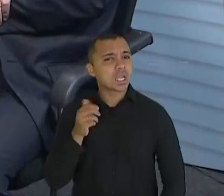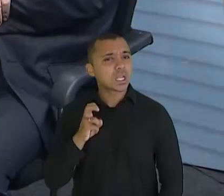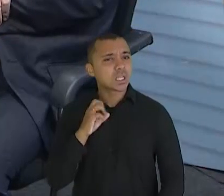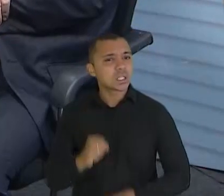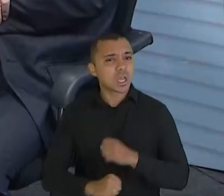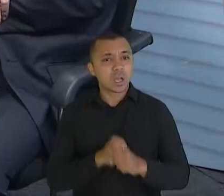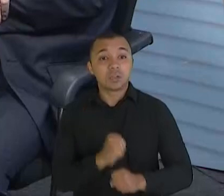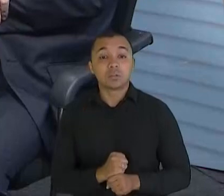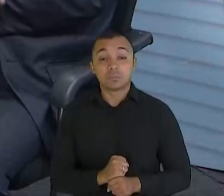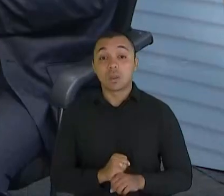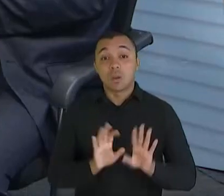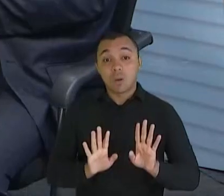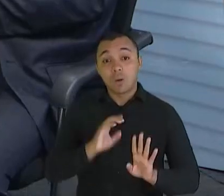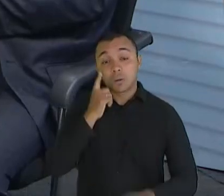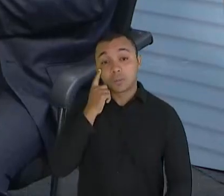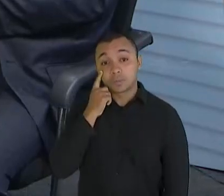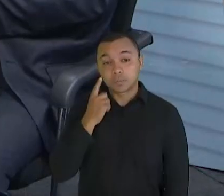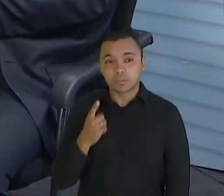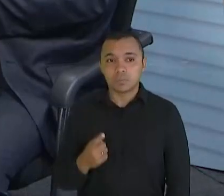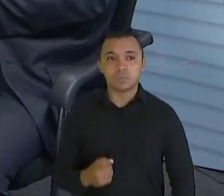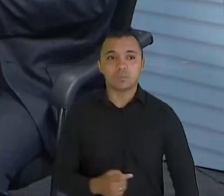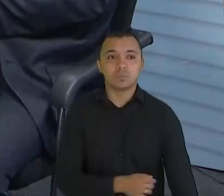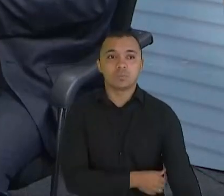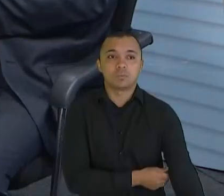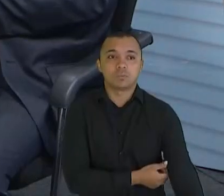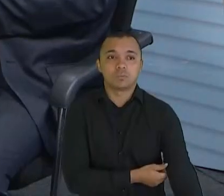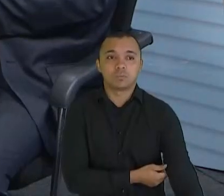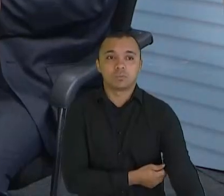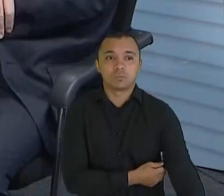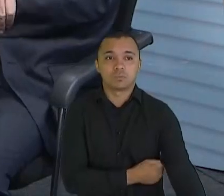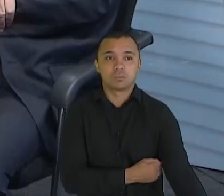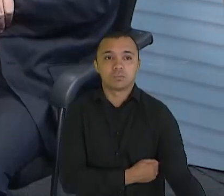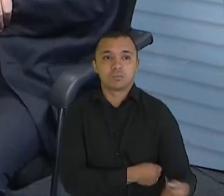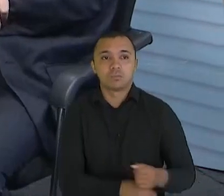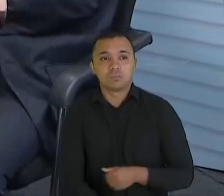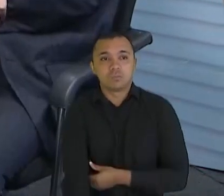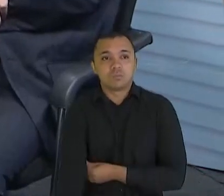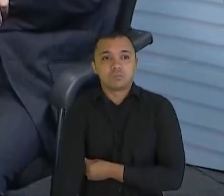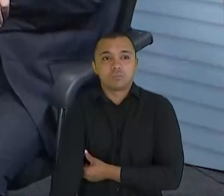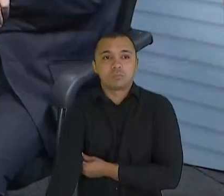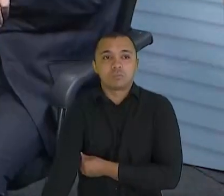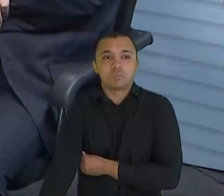é o grande exemplo. A Colômbia, como é o nome daquela cidade? Medellín, né? Medellín, Cali e Bogotá. Bogotá. Né? Por exemplo,